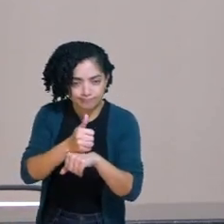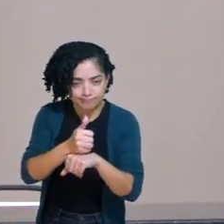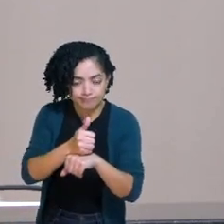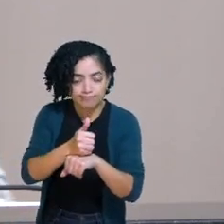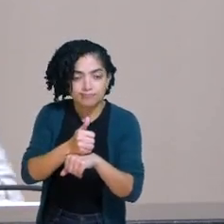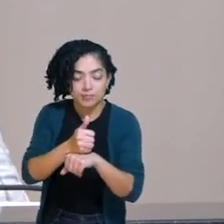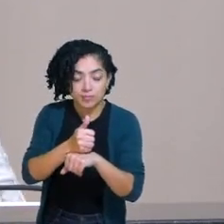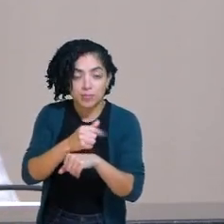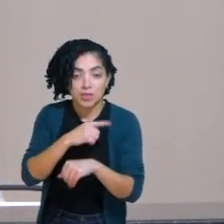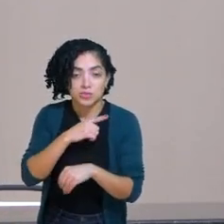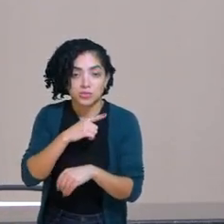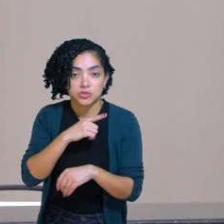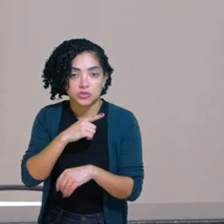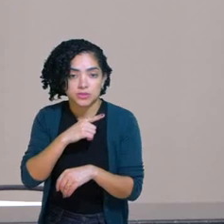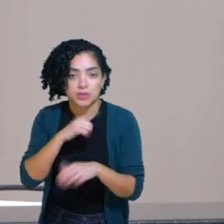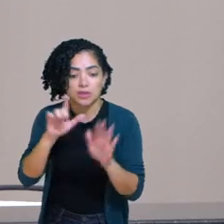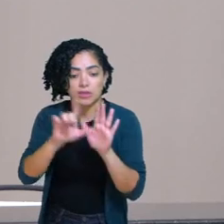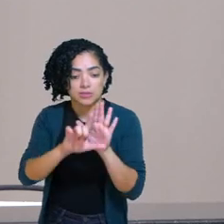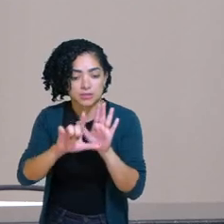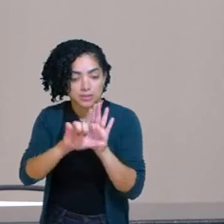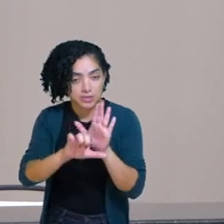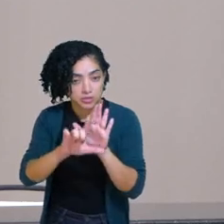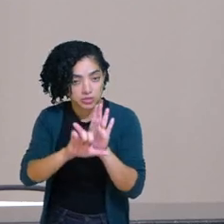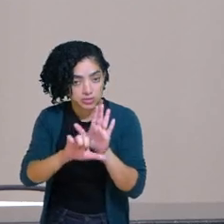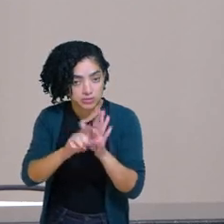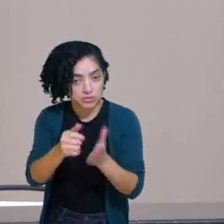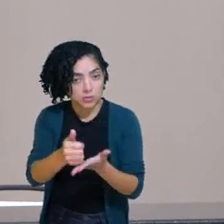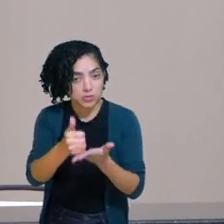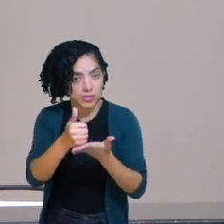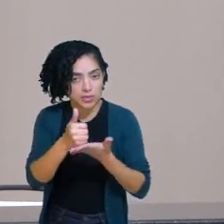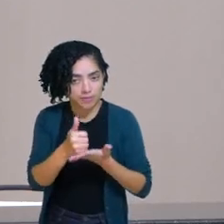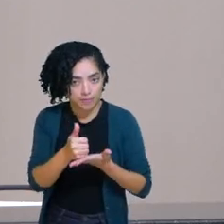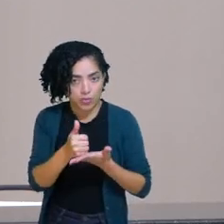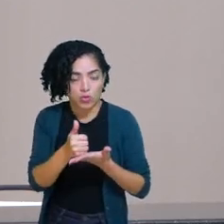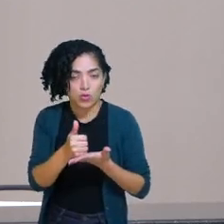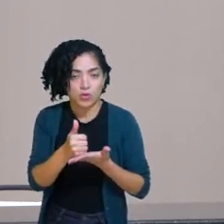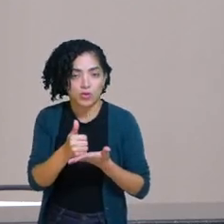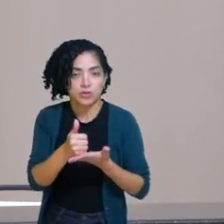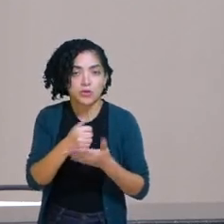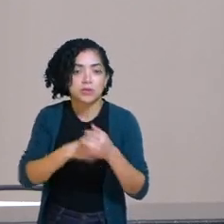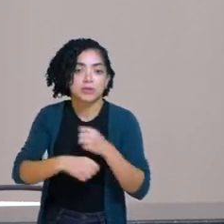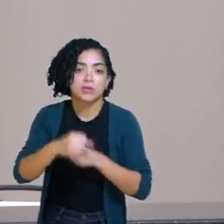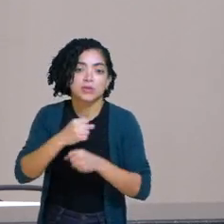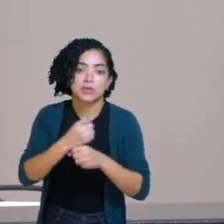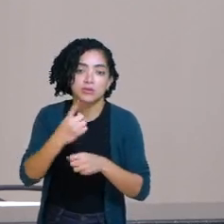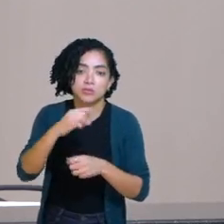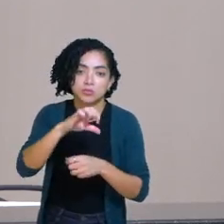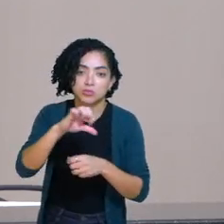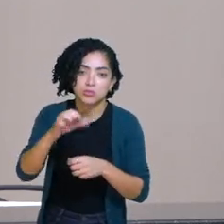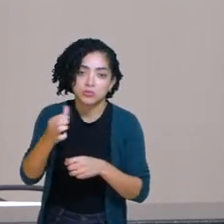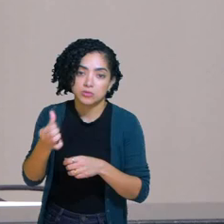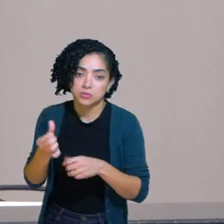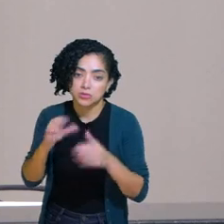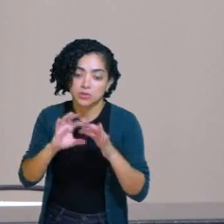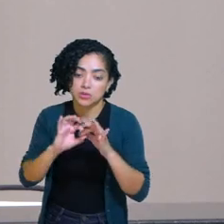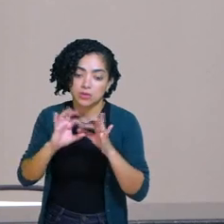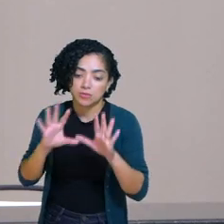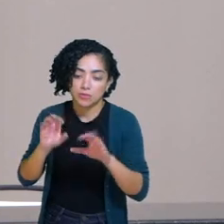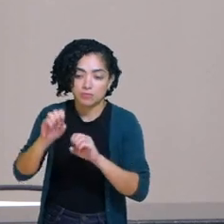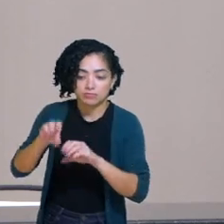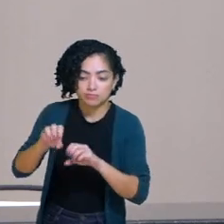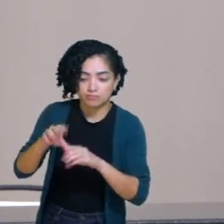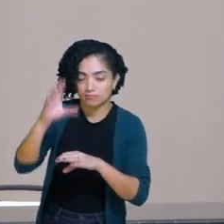a a legislação que nos ampara e a LB desde 96 já traz a questão da liberdade de ensinar e